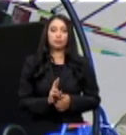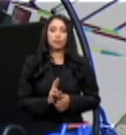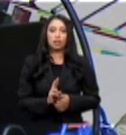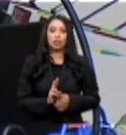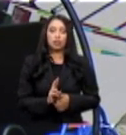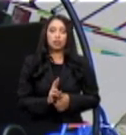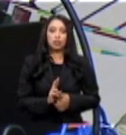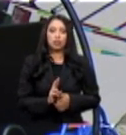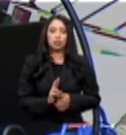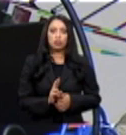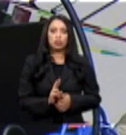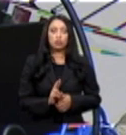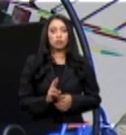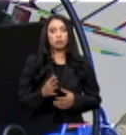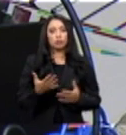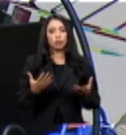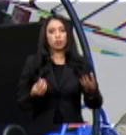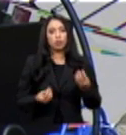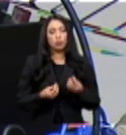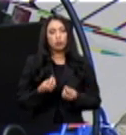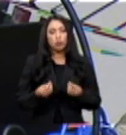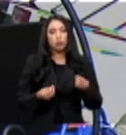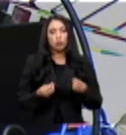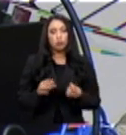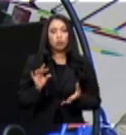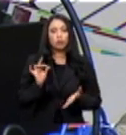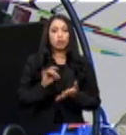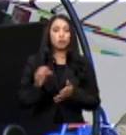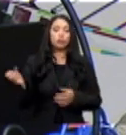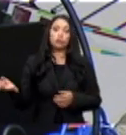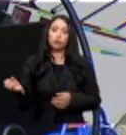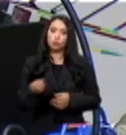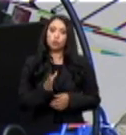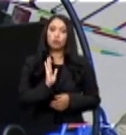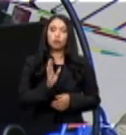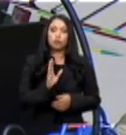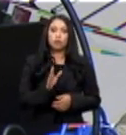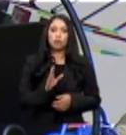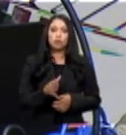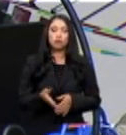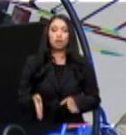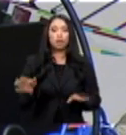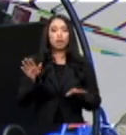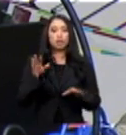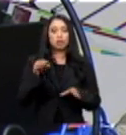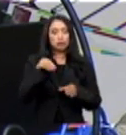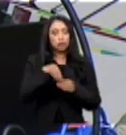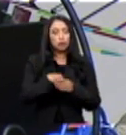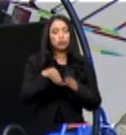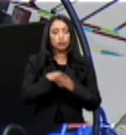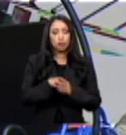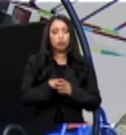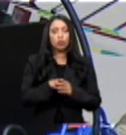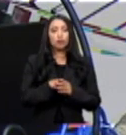ao que ele traz como um fato novo, já está incluído no voto, porque está nos autos o